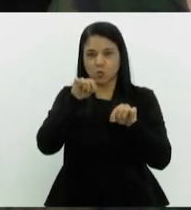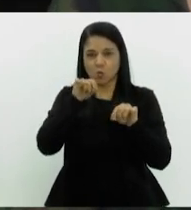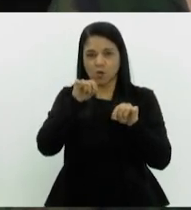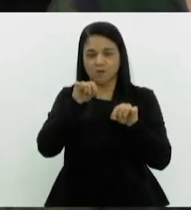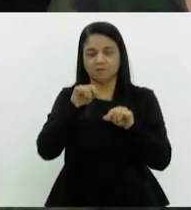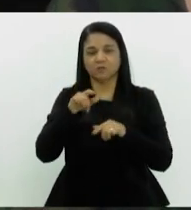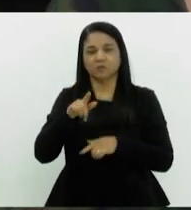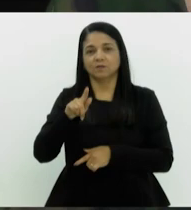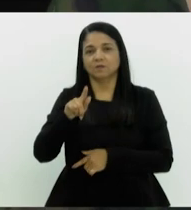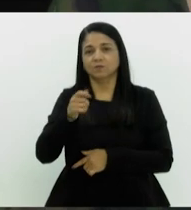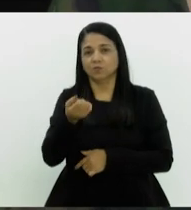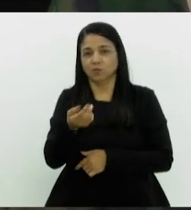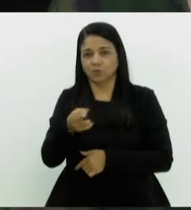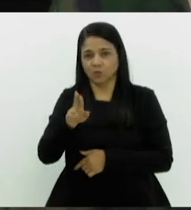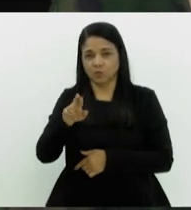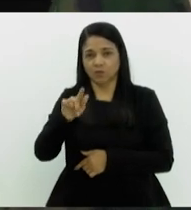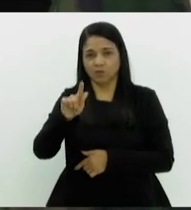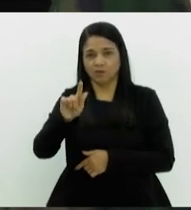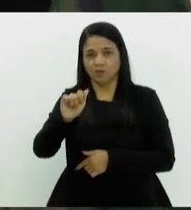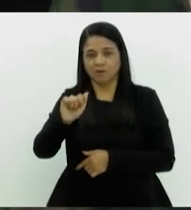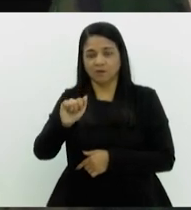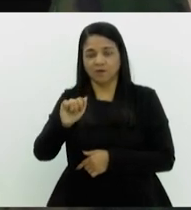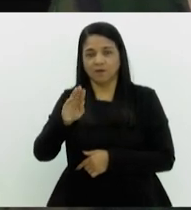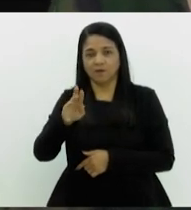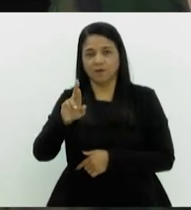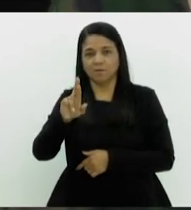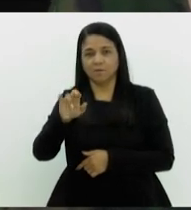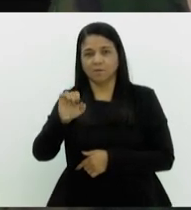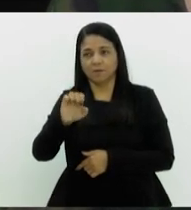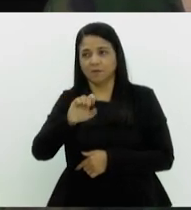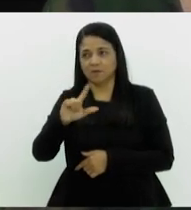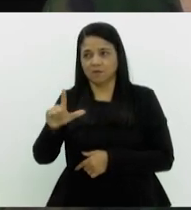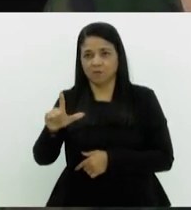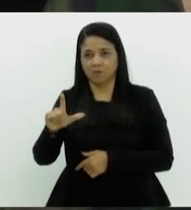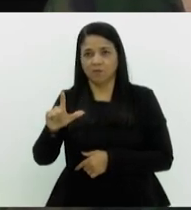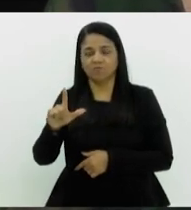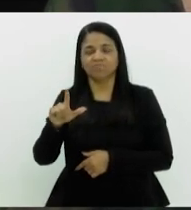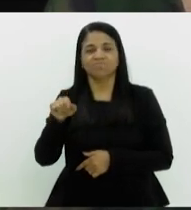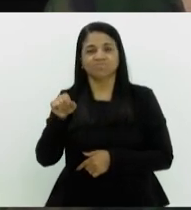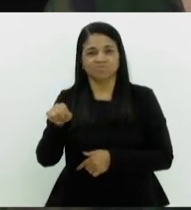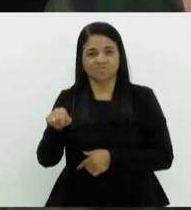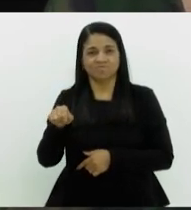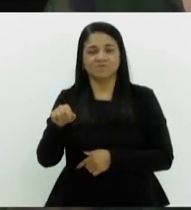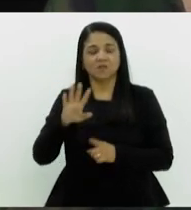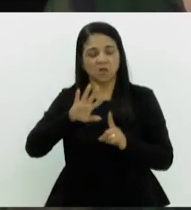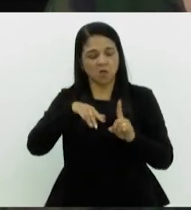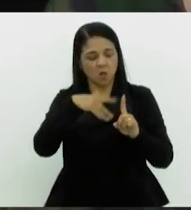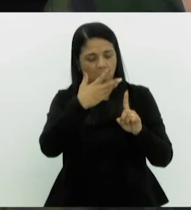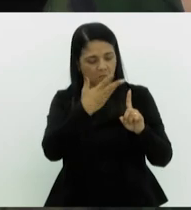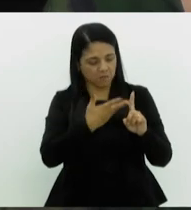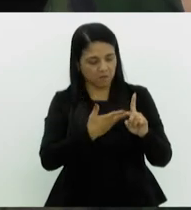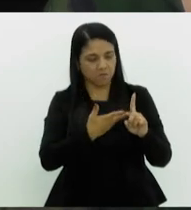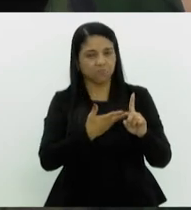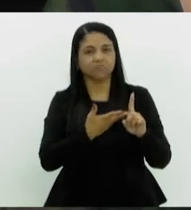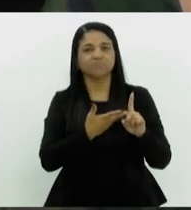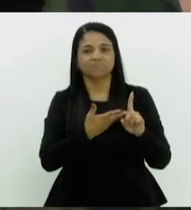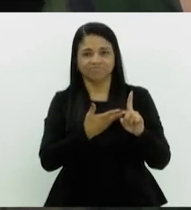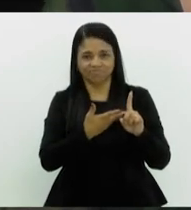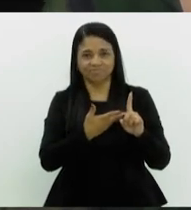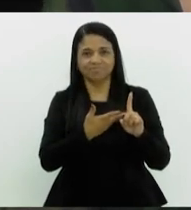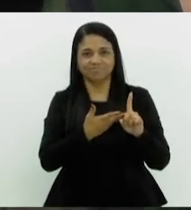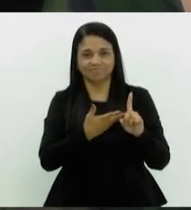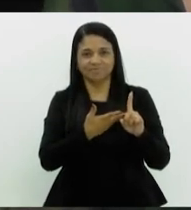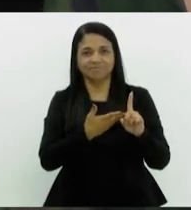Dr. Gabriel Zéfiro, né, a quem rendo as minhas homenagens.